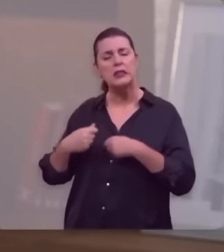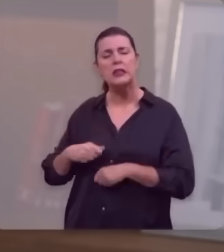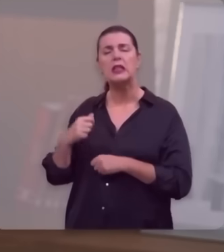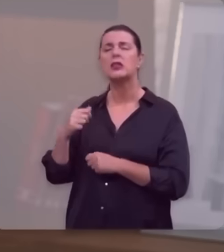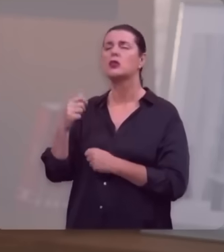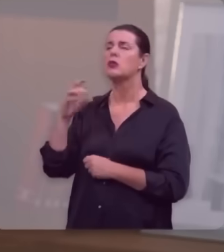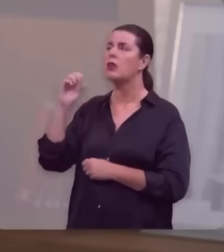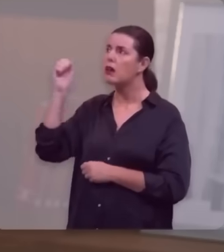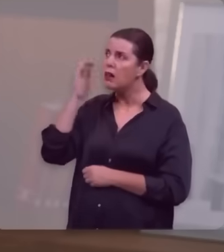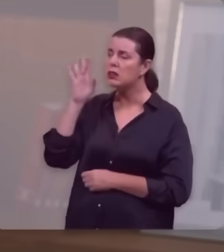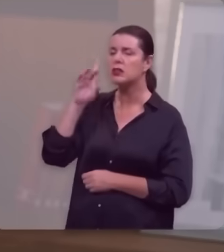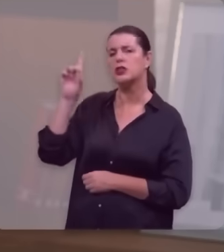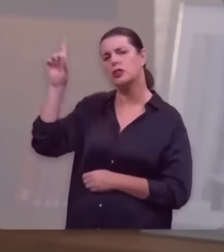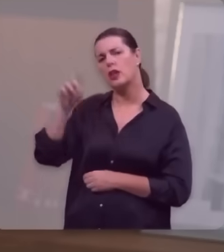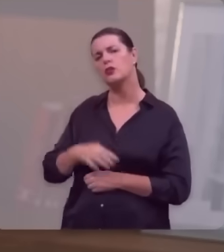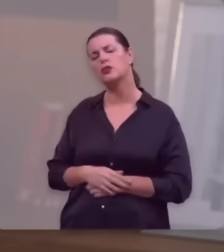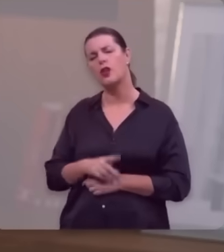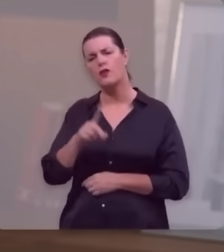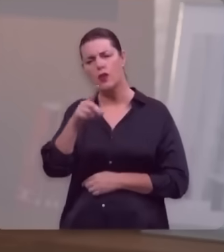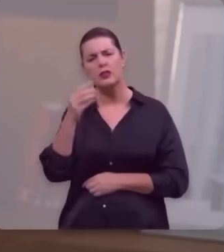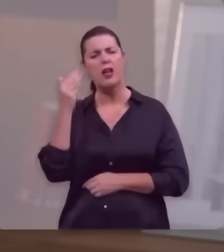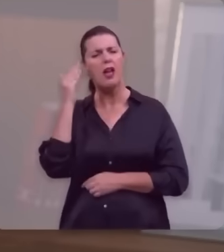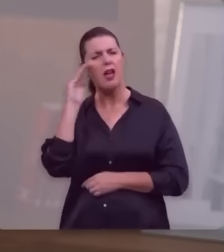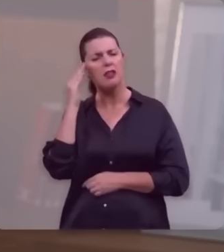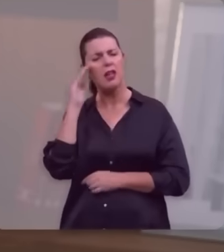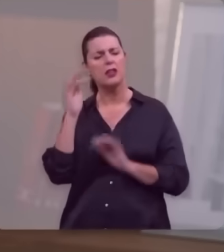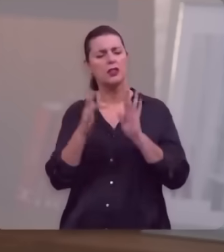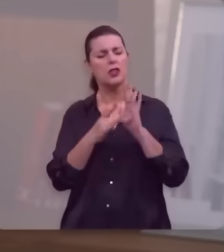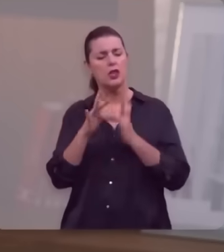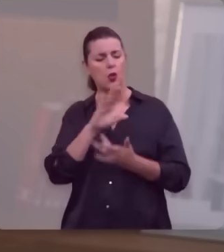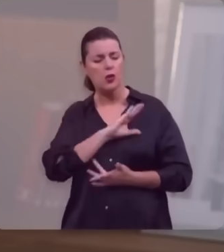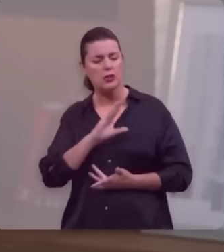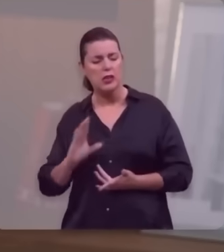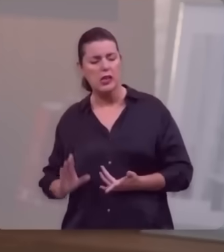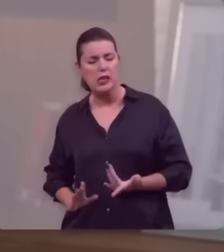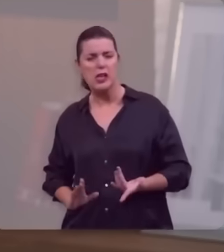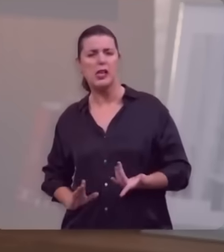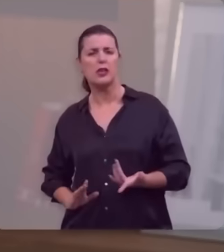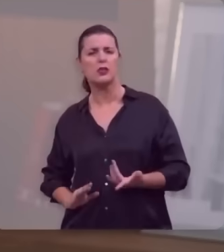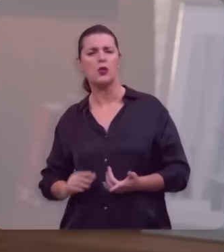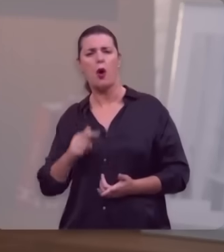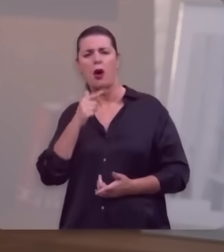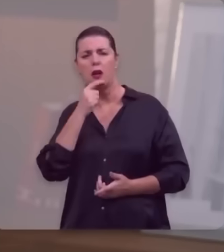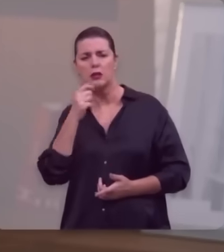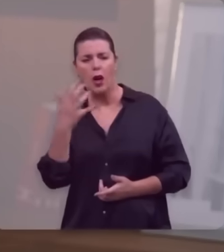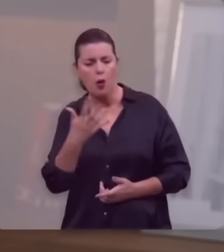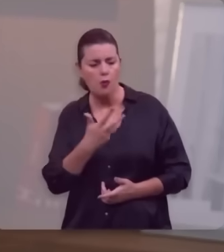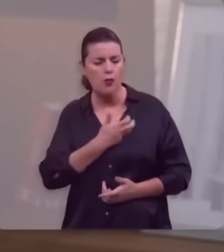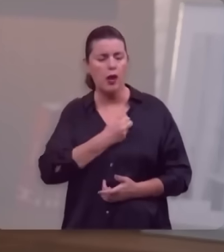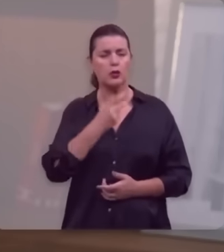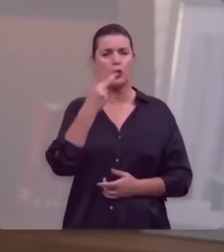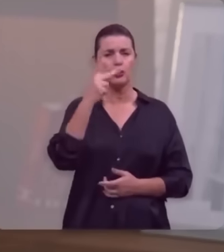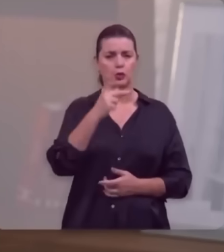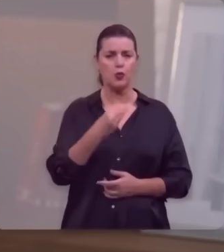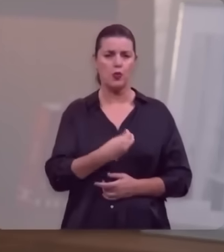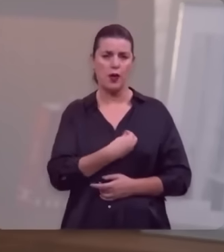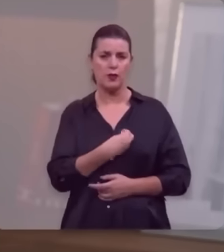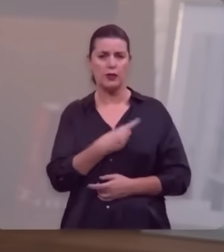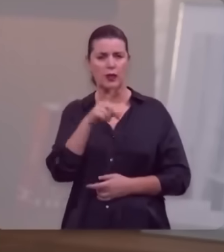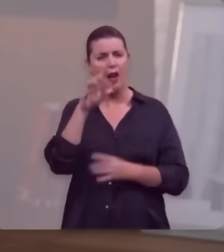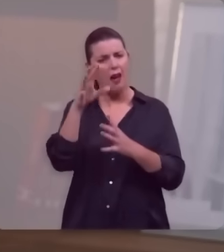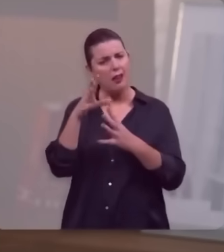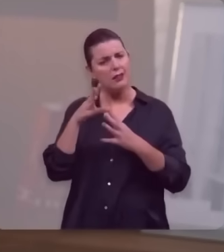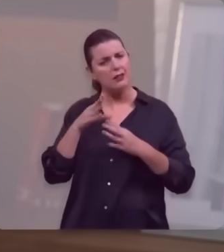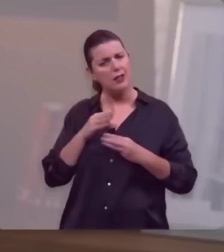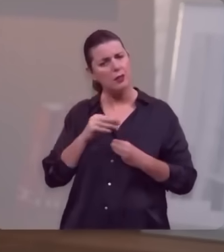de Deus você reconhece Jesus Cristo como Salvador e Senhor da sua vida você já o recebeu como Senhor